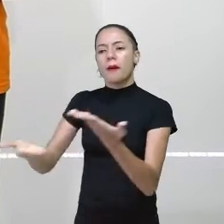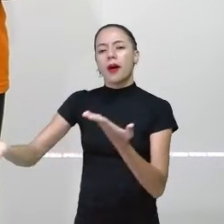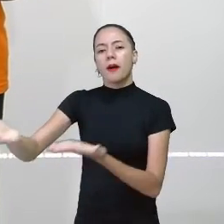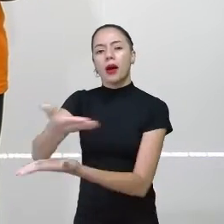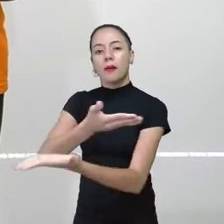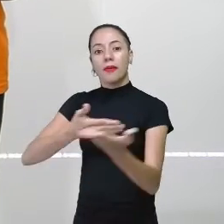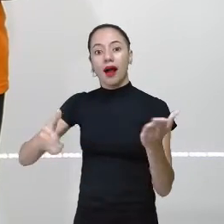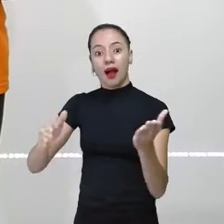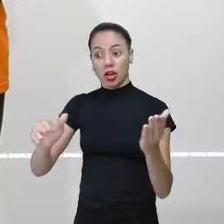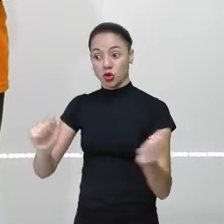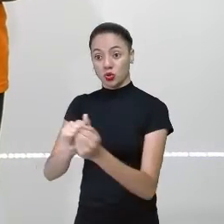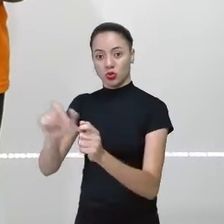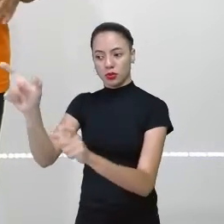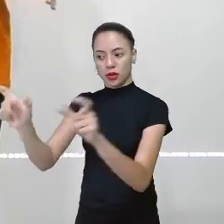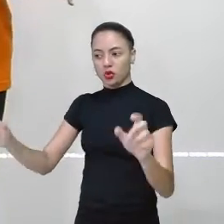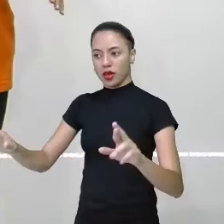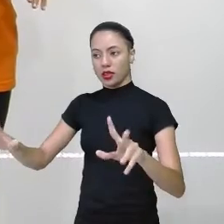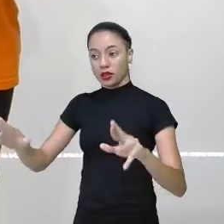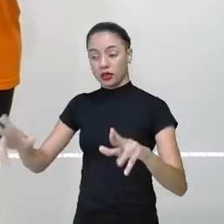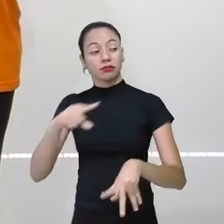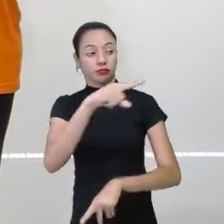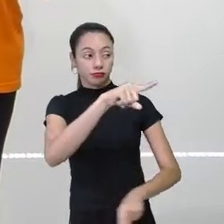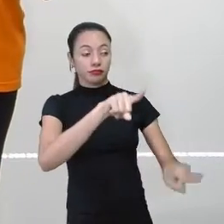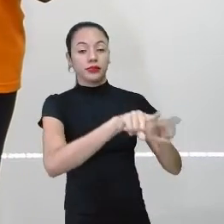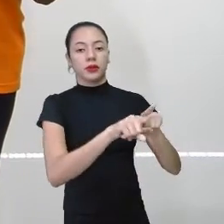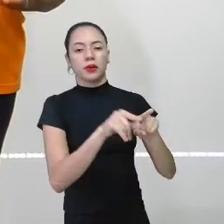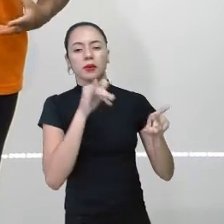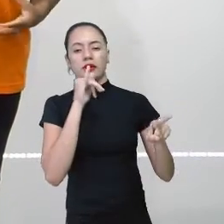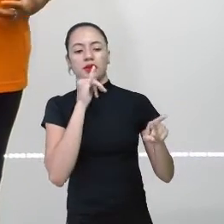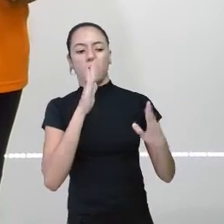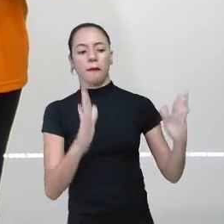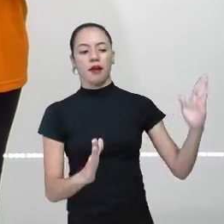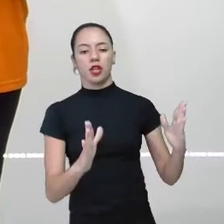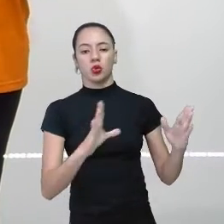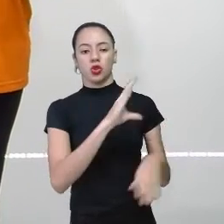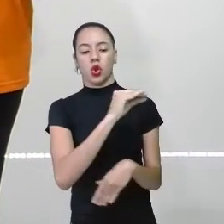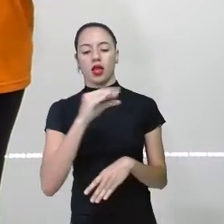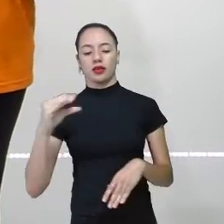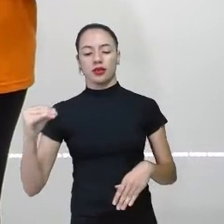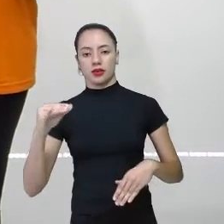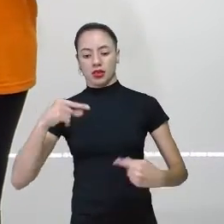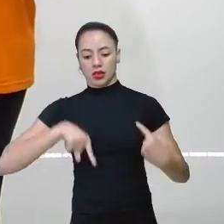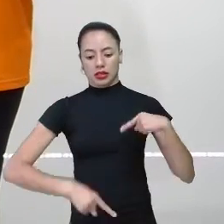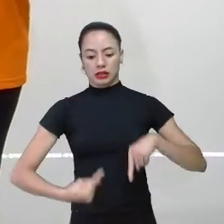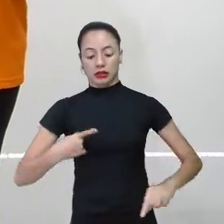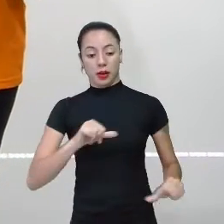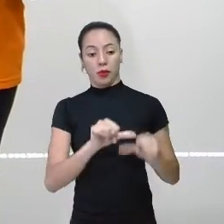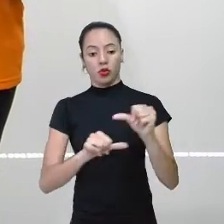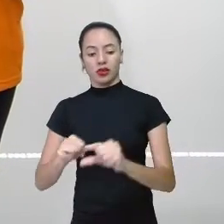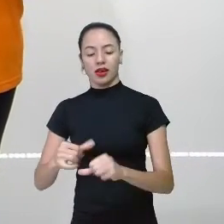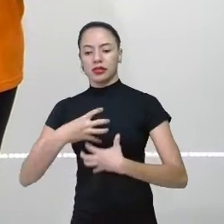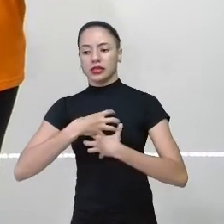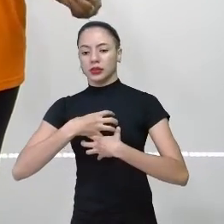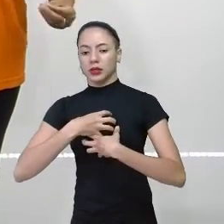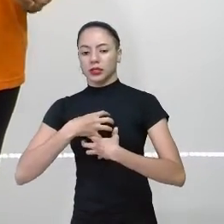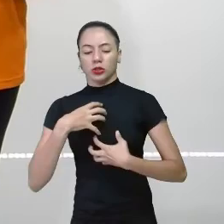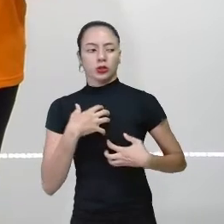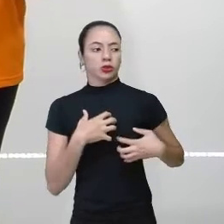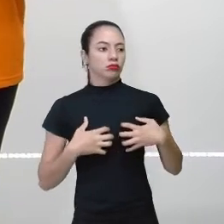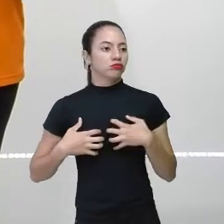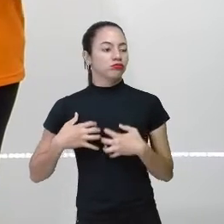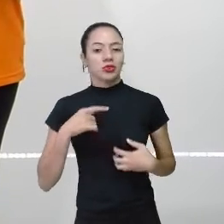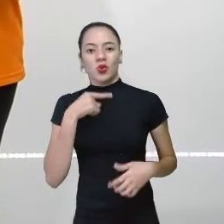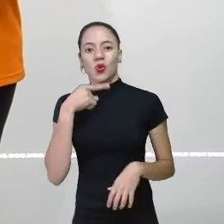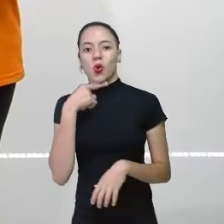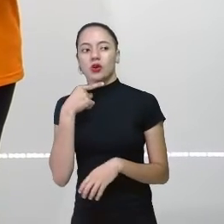pessoas diferentes. Percebe? E na adolescência, essa mudança hormonal, né? Às vezes a gente não sabe lidar com os próprios sentimentos. Então, ter